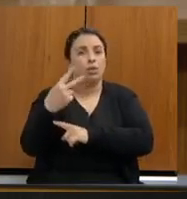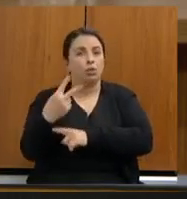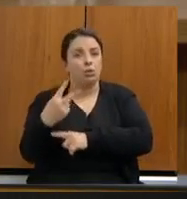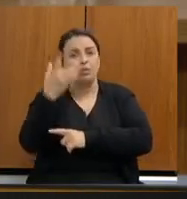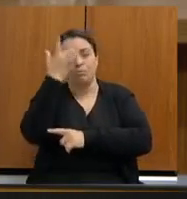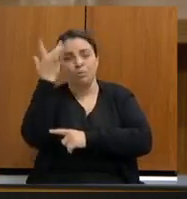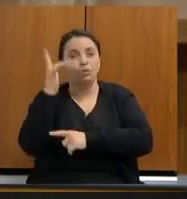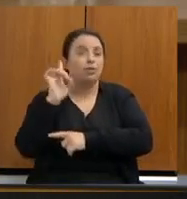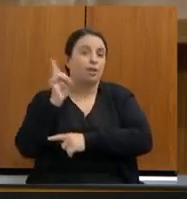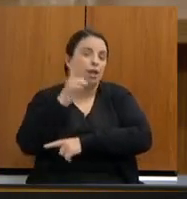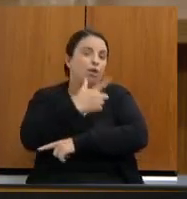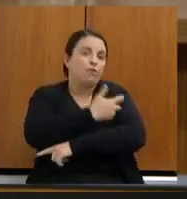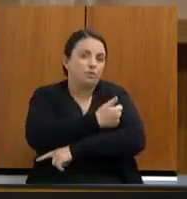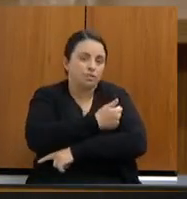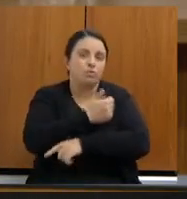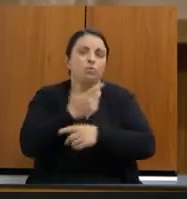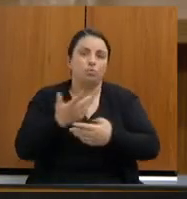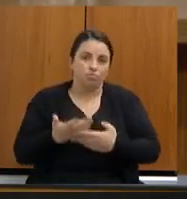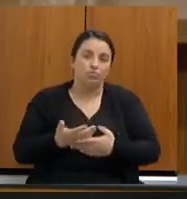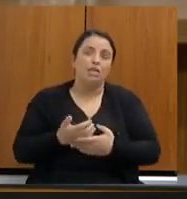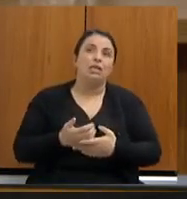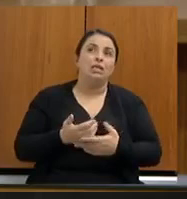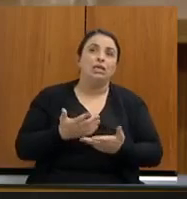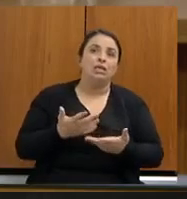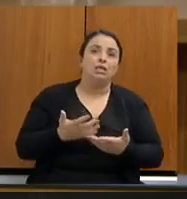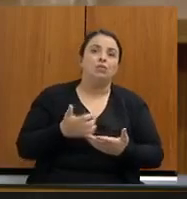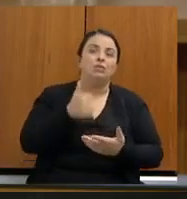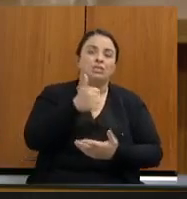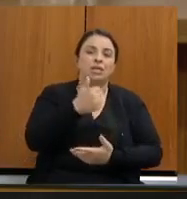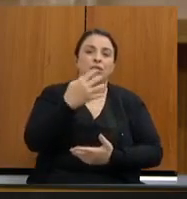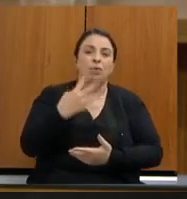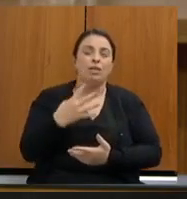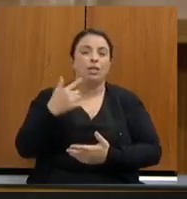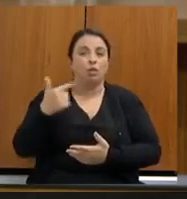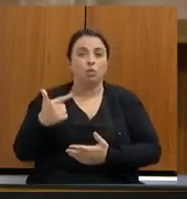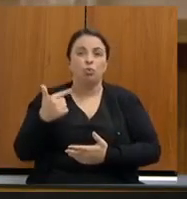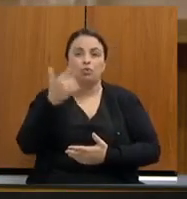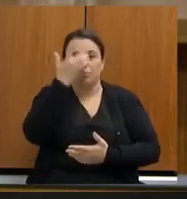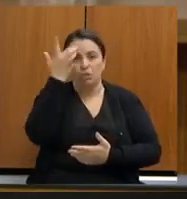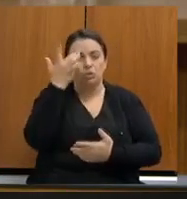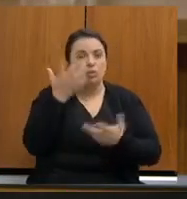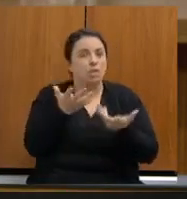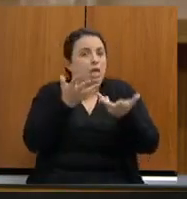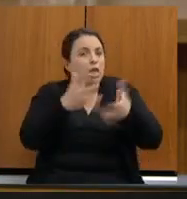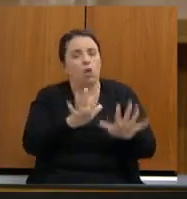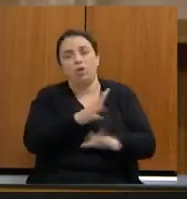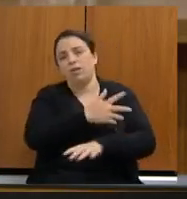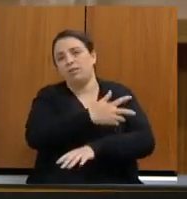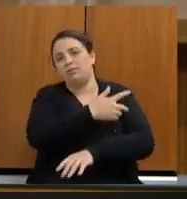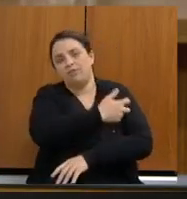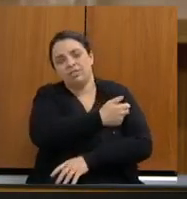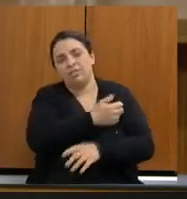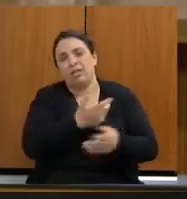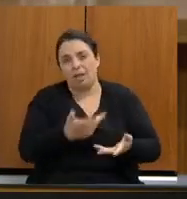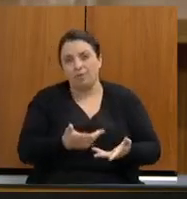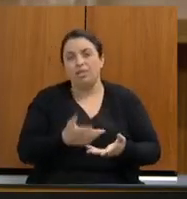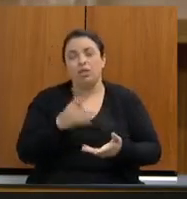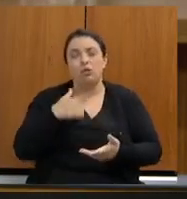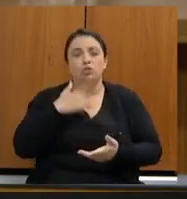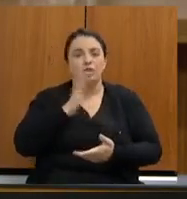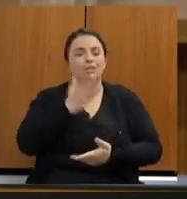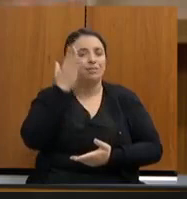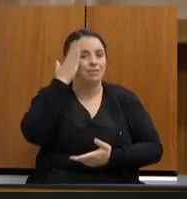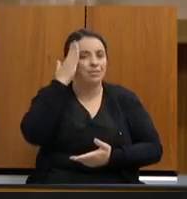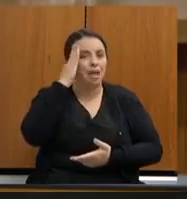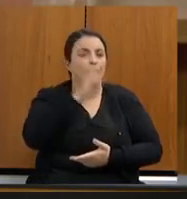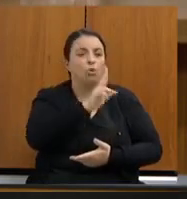vacinados 142 pessoas vão ver os militares preferiram ficar sem a vacina temos identificado cada